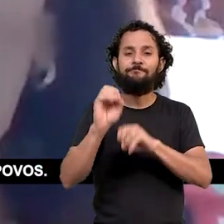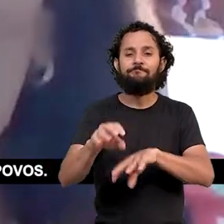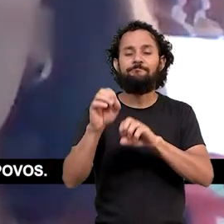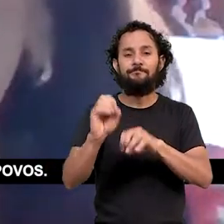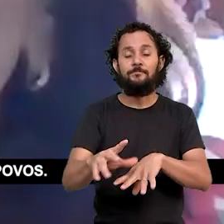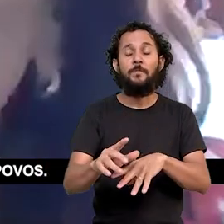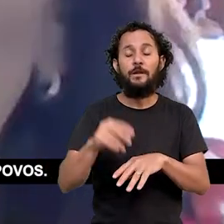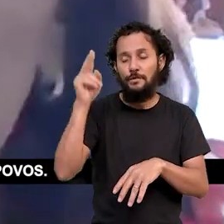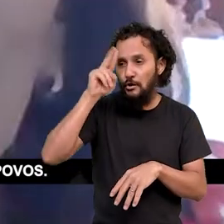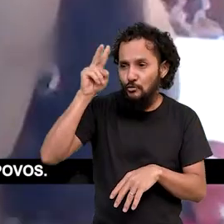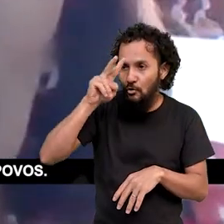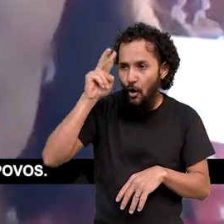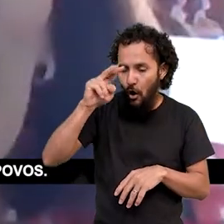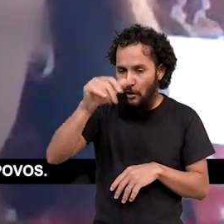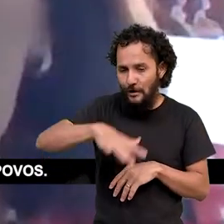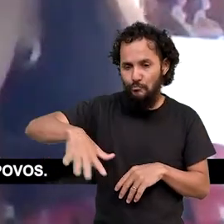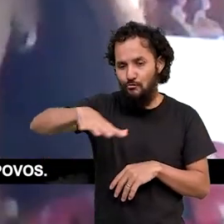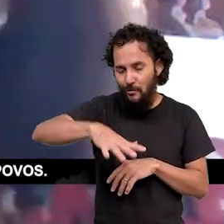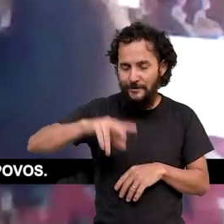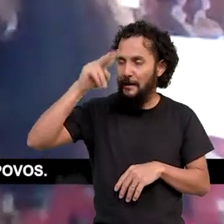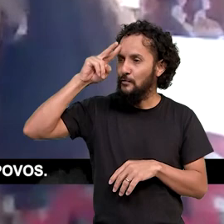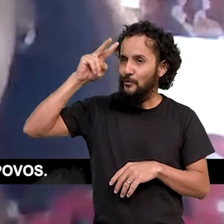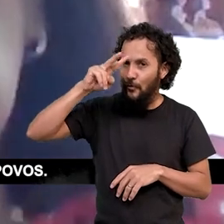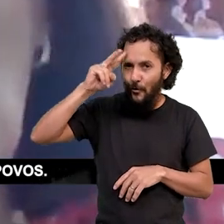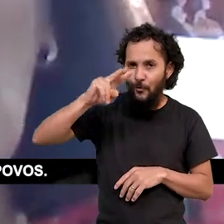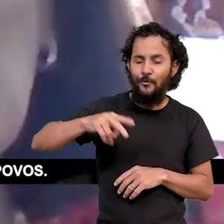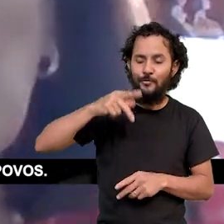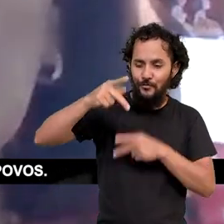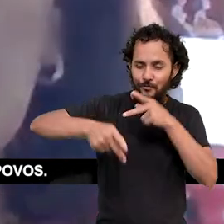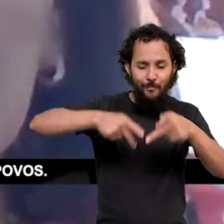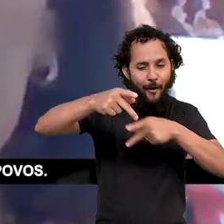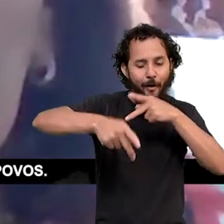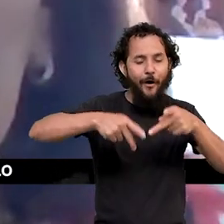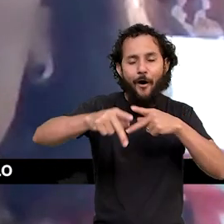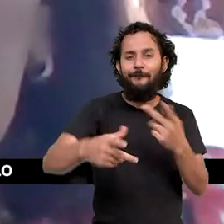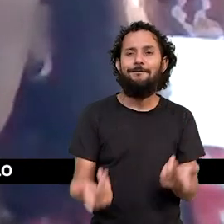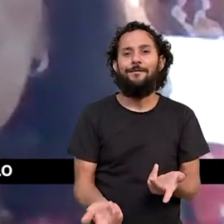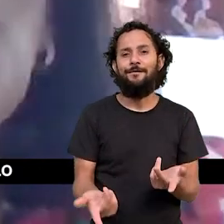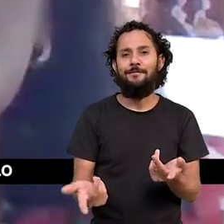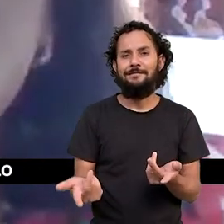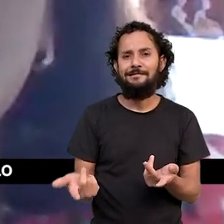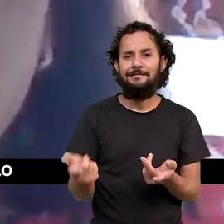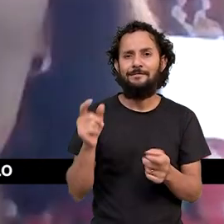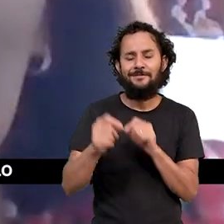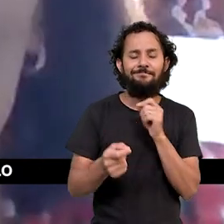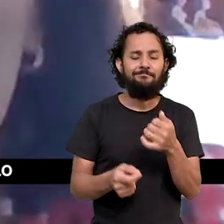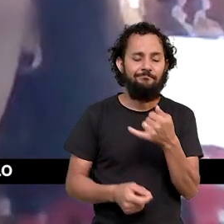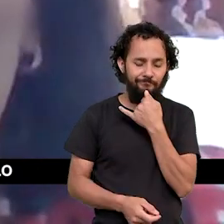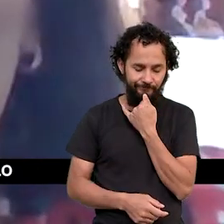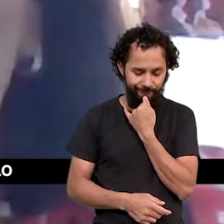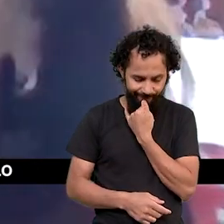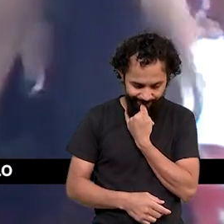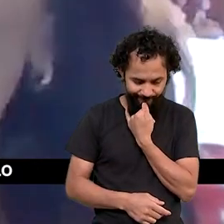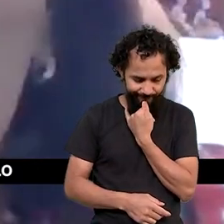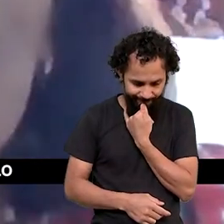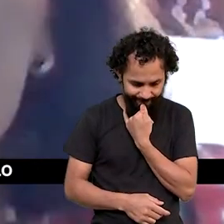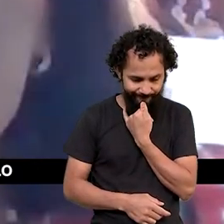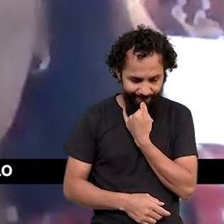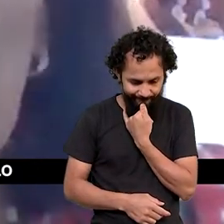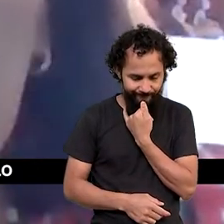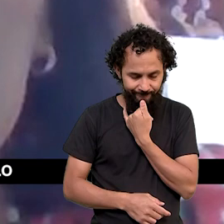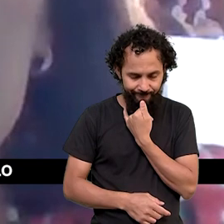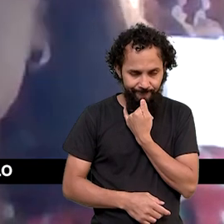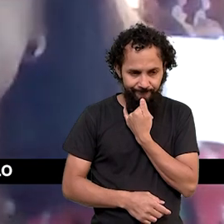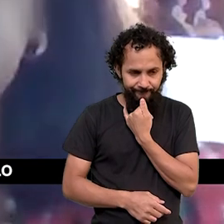educação, da história da sociedade, da história dos povos, de muita tristeza. E eu não